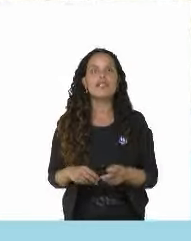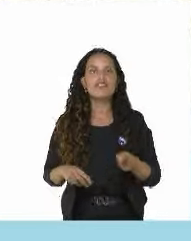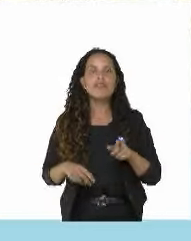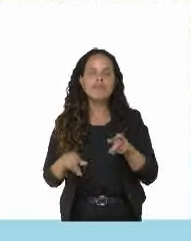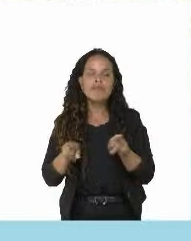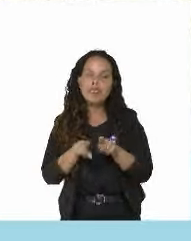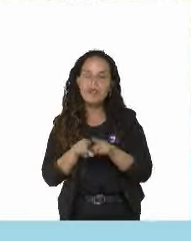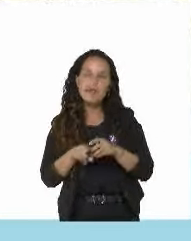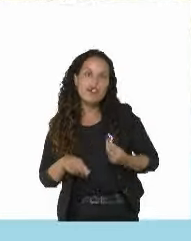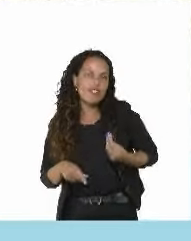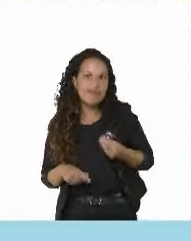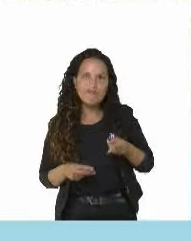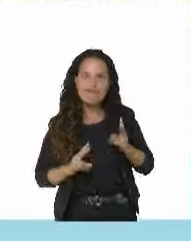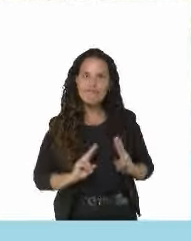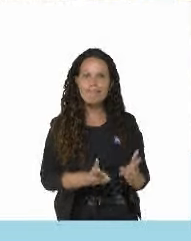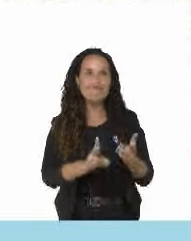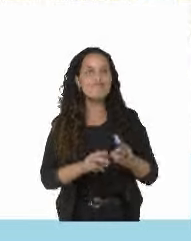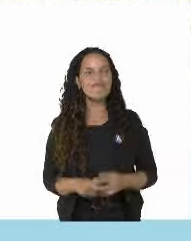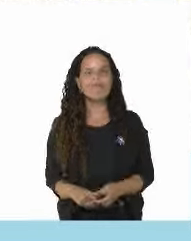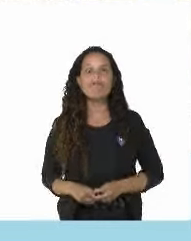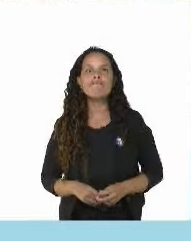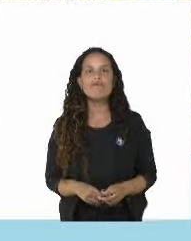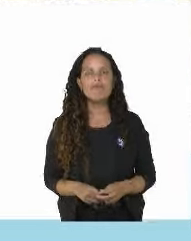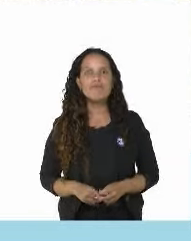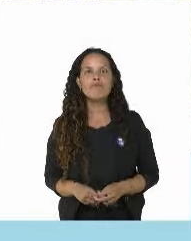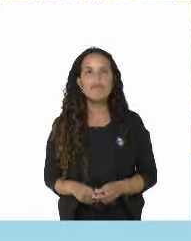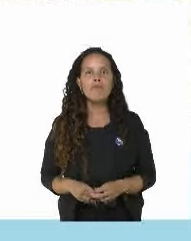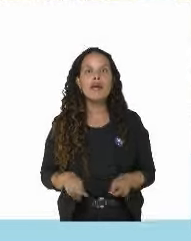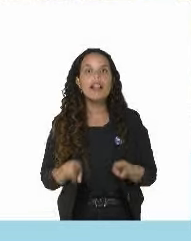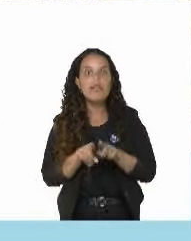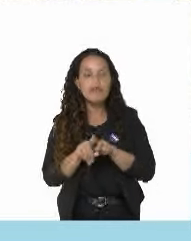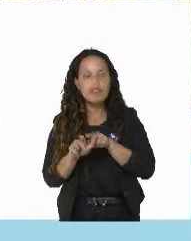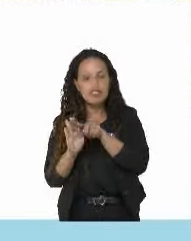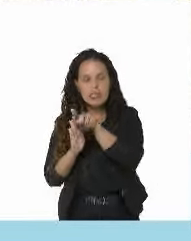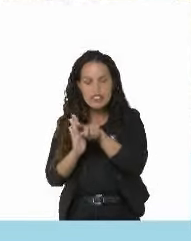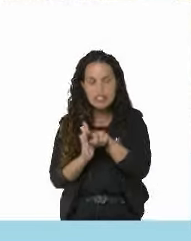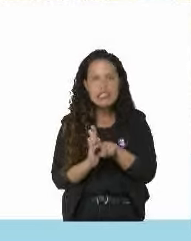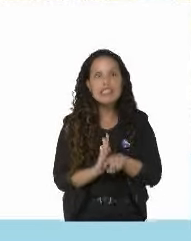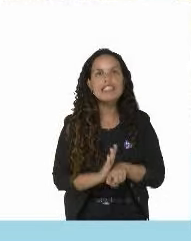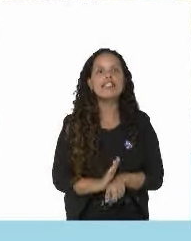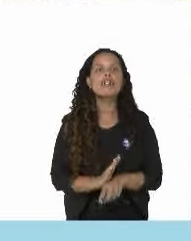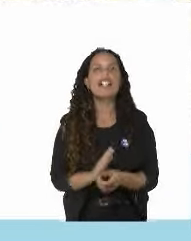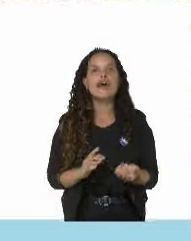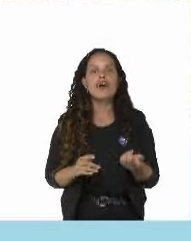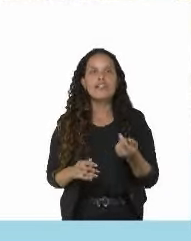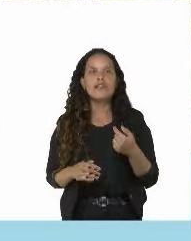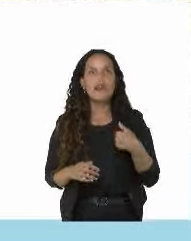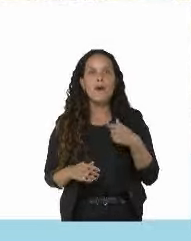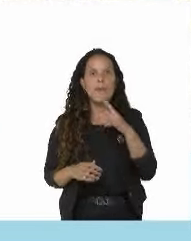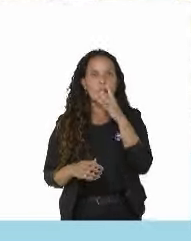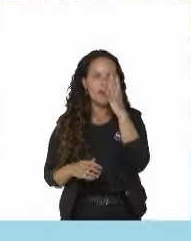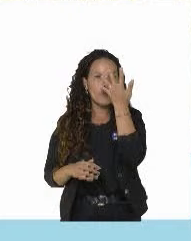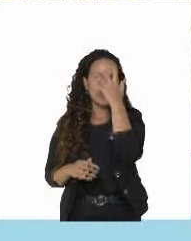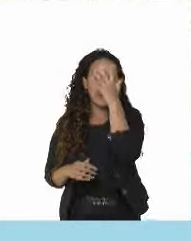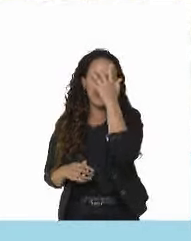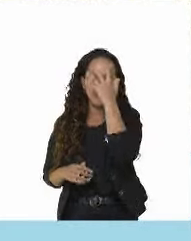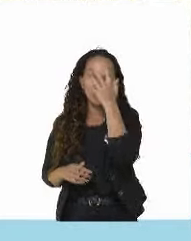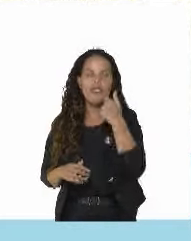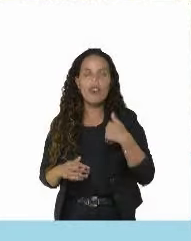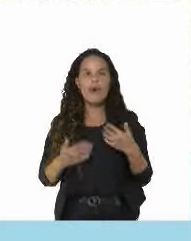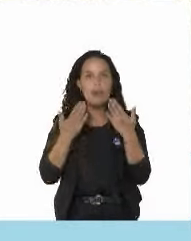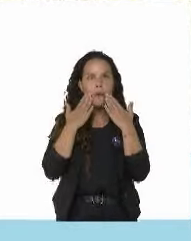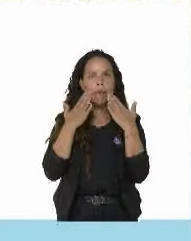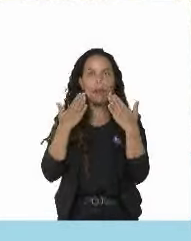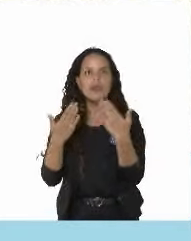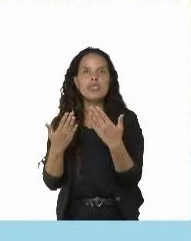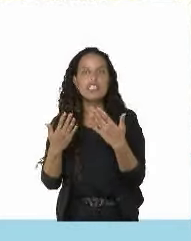super presente no meu trabalho. Bem exploratório. Aqui foi o carnaval, quando eu comecei a trazer